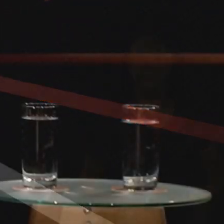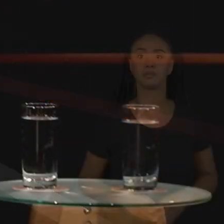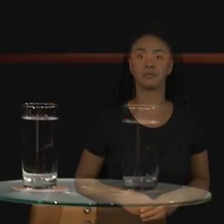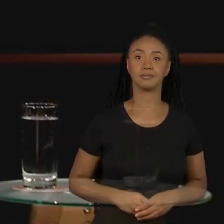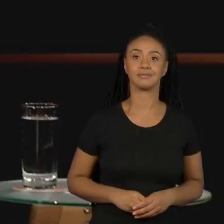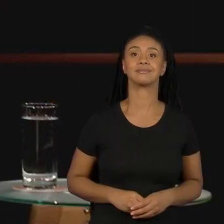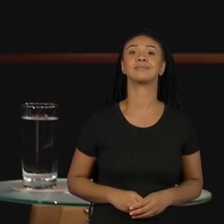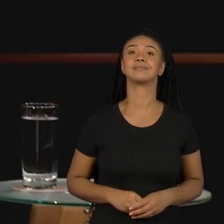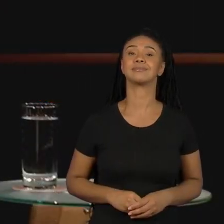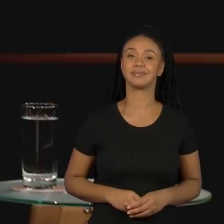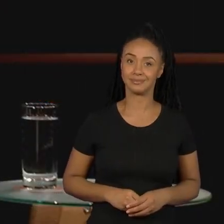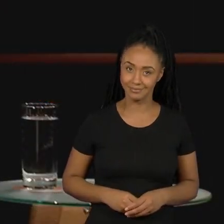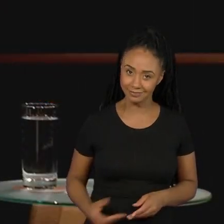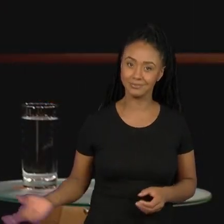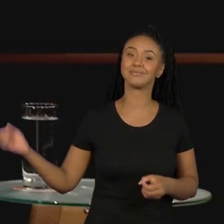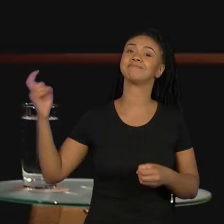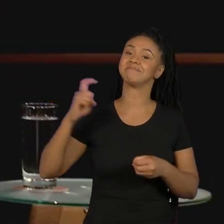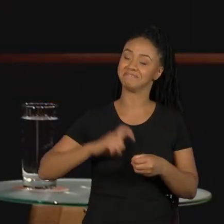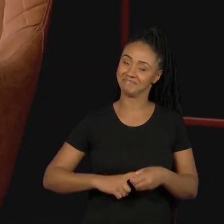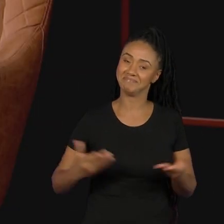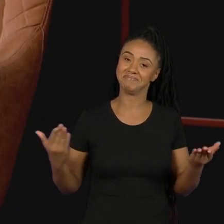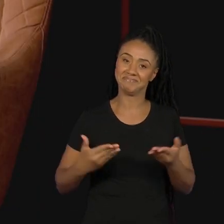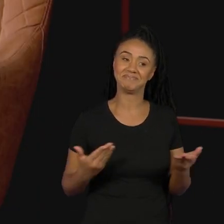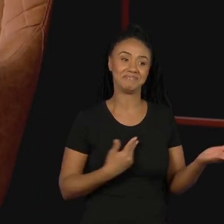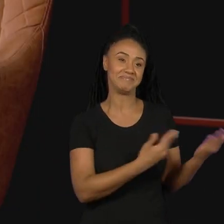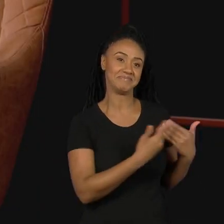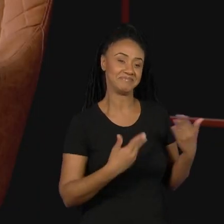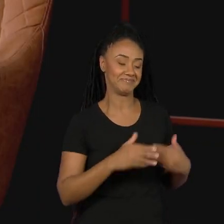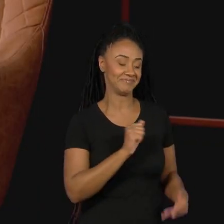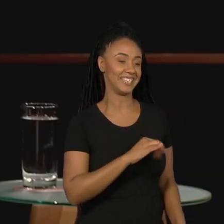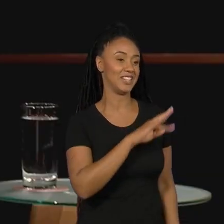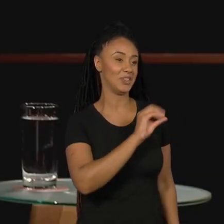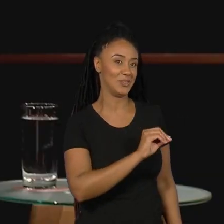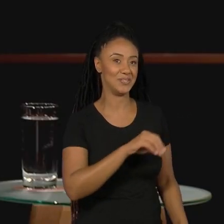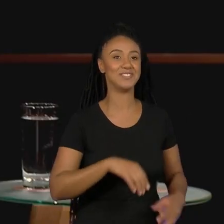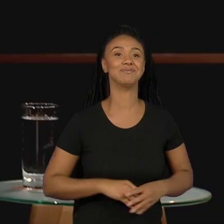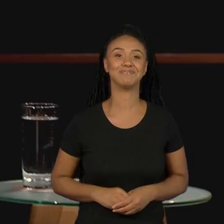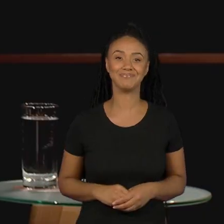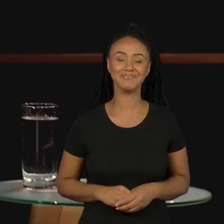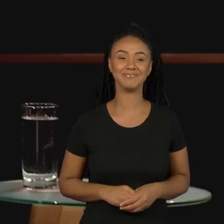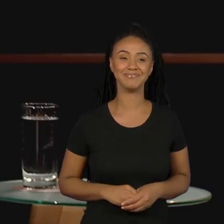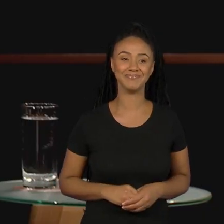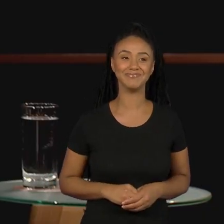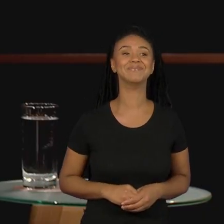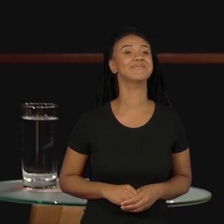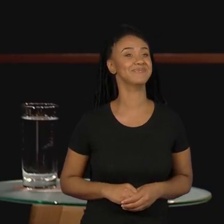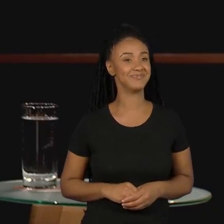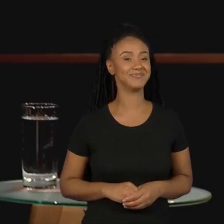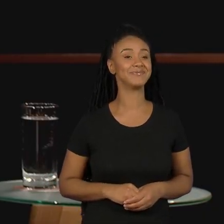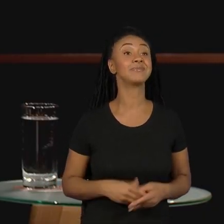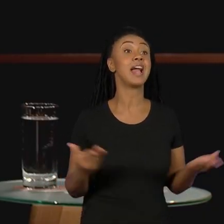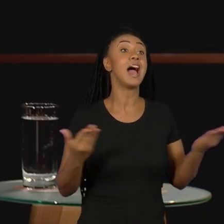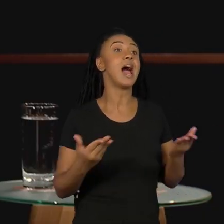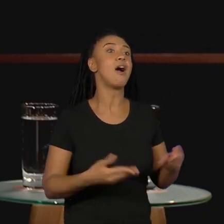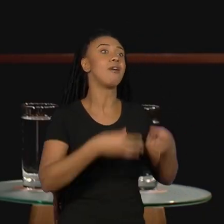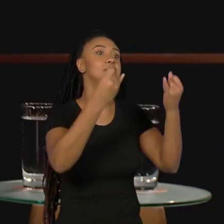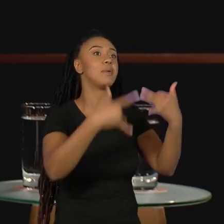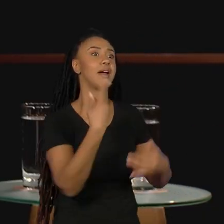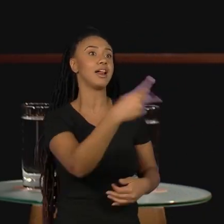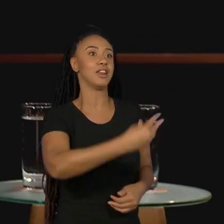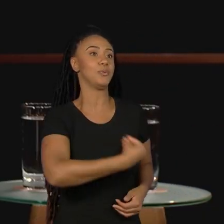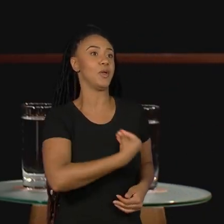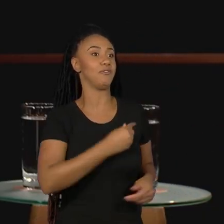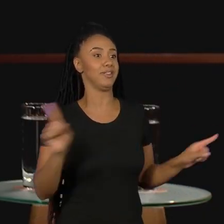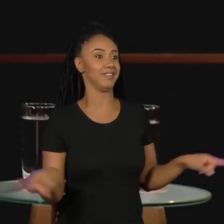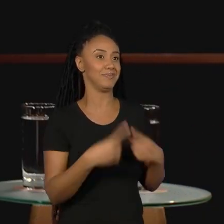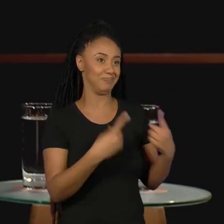O Persona está de volta, hoje conversando com Antônio Petkov. Petkov, vamos falar um pouco da música na sua vida, né?